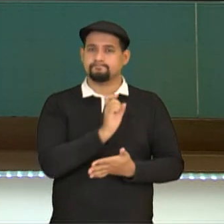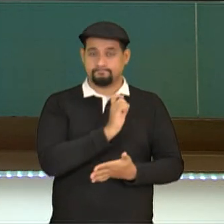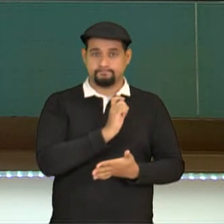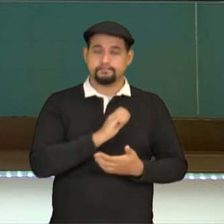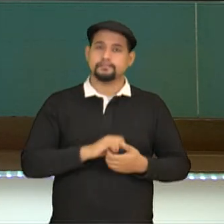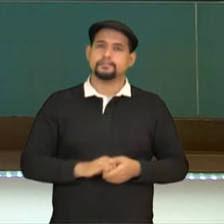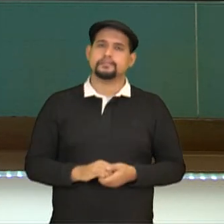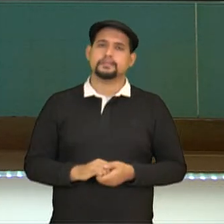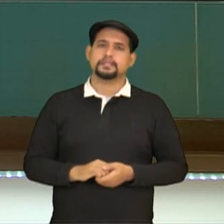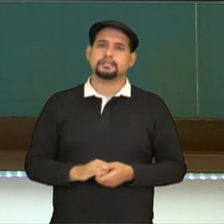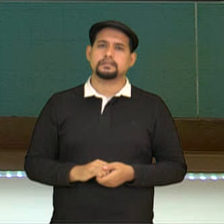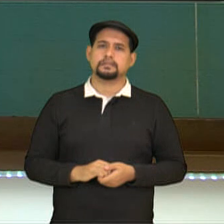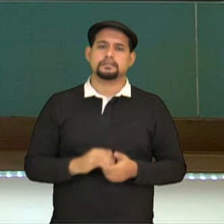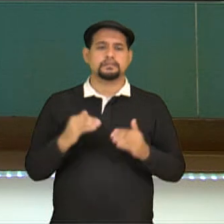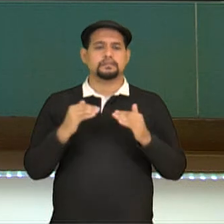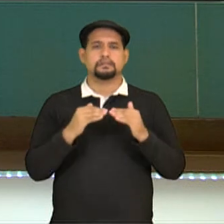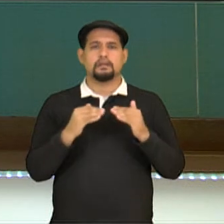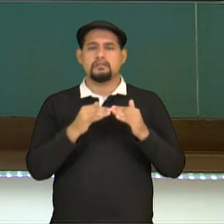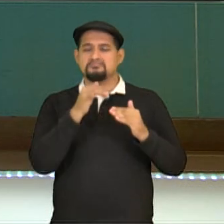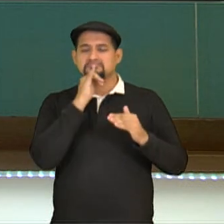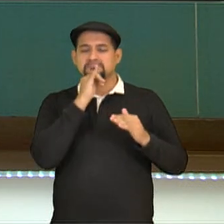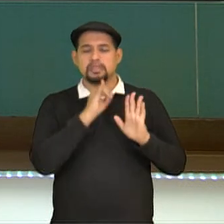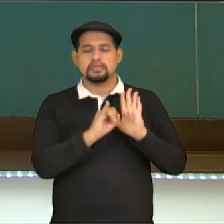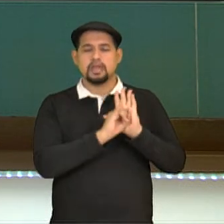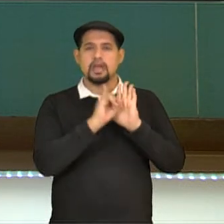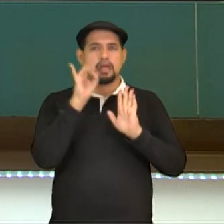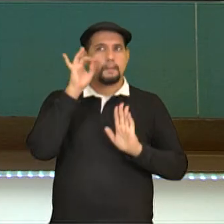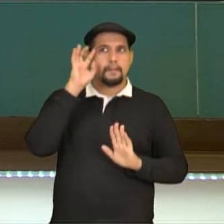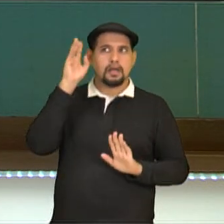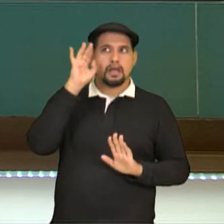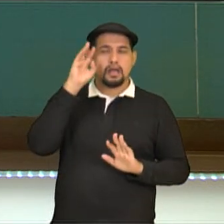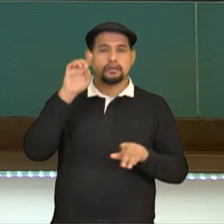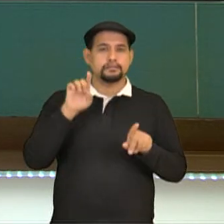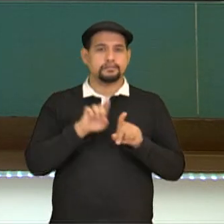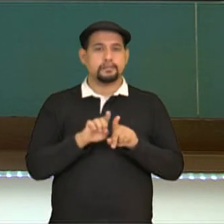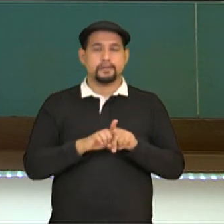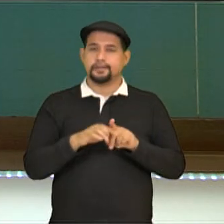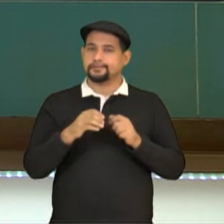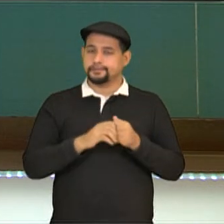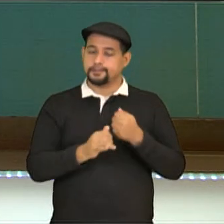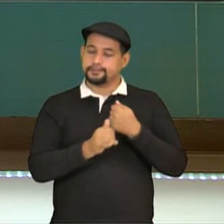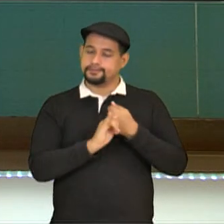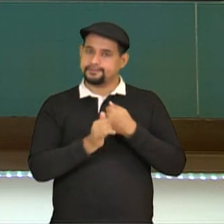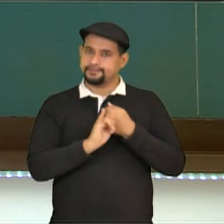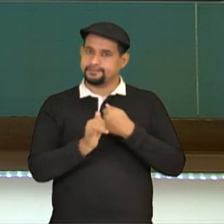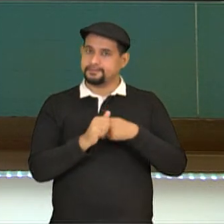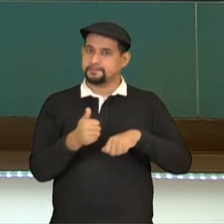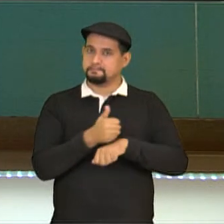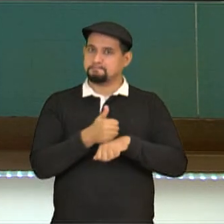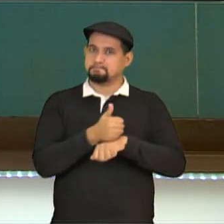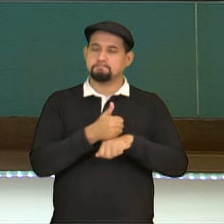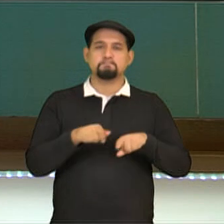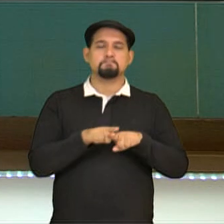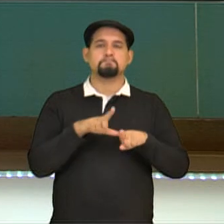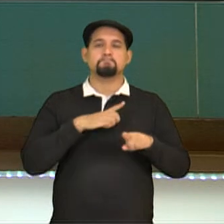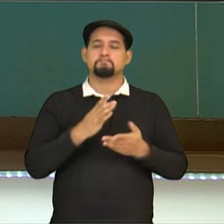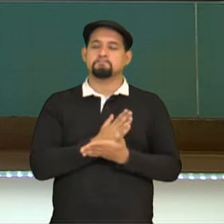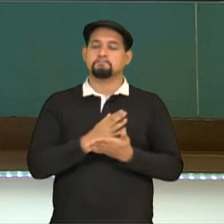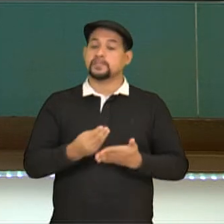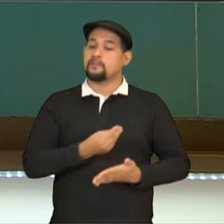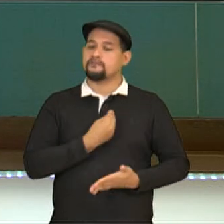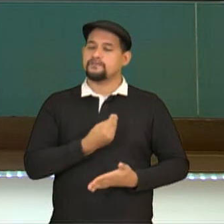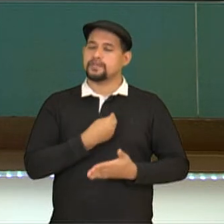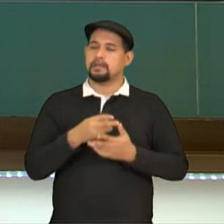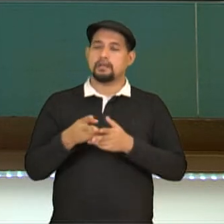ficção, né? De acordo com a inventividade, com a imaginação e criatividade do cronista. Então você pode ter elementos vivenciados